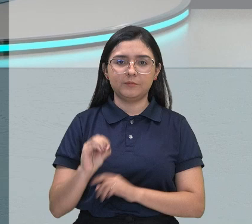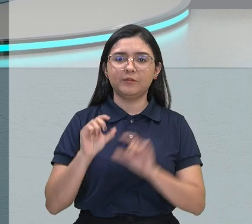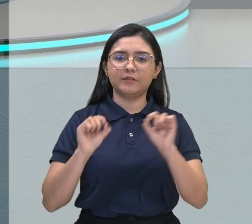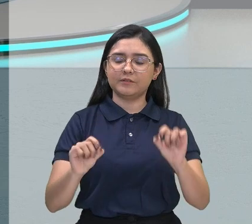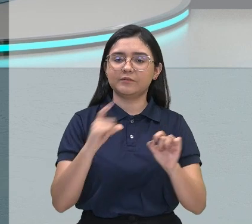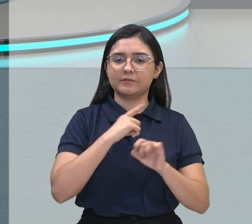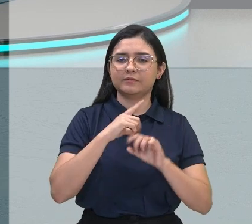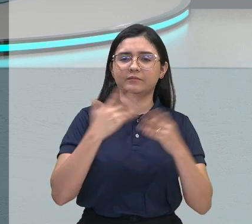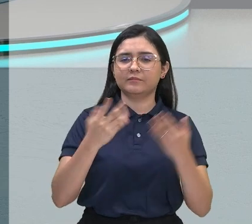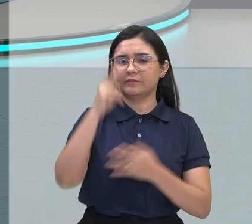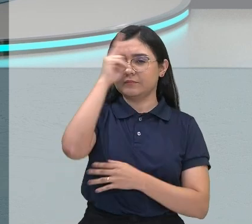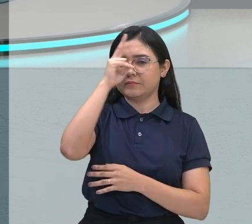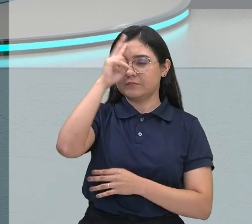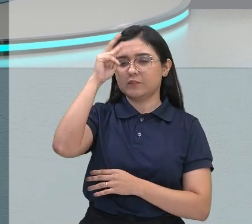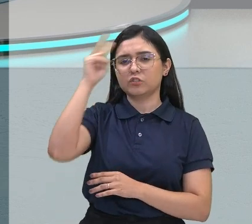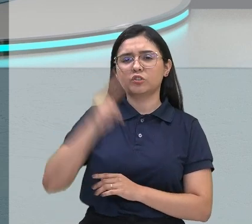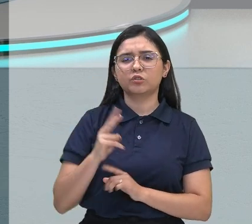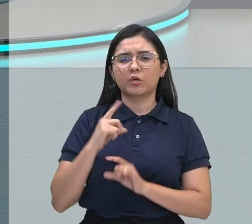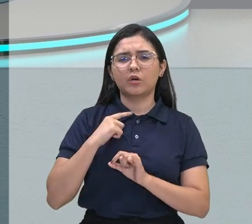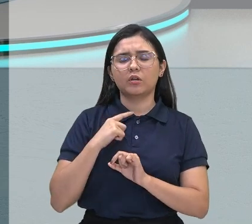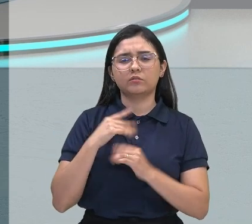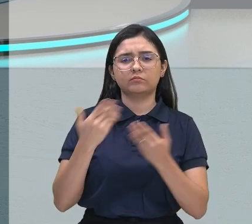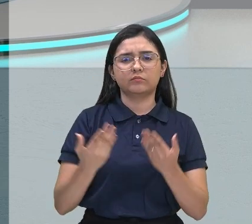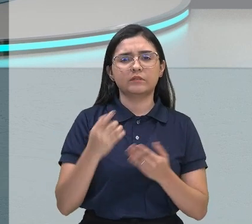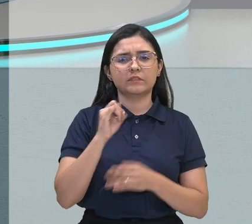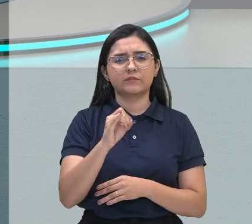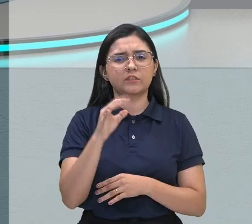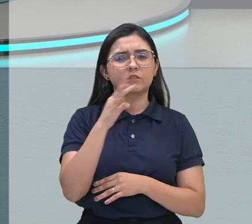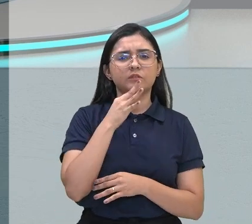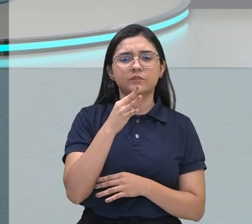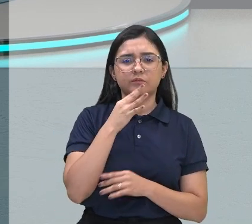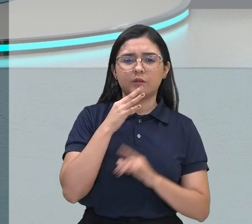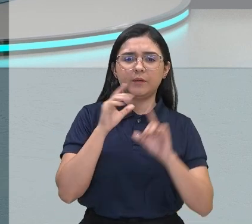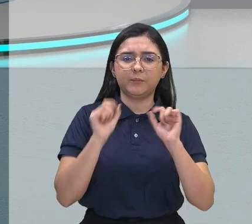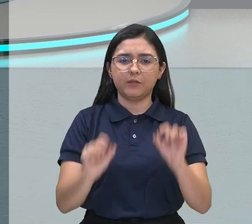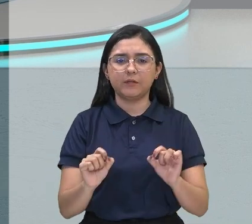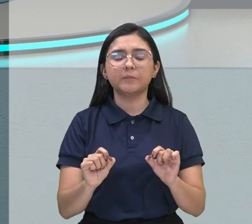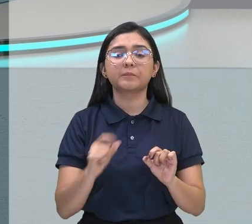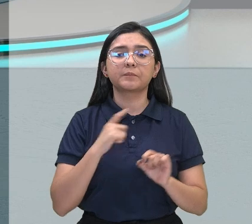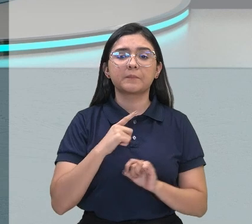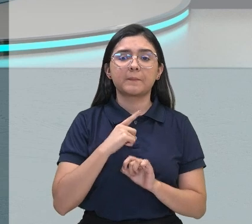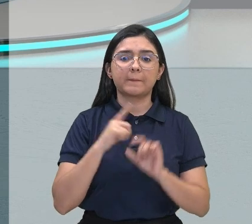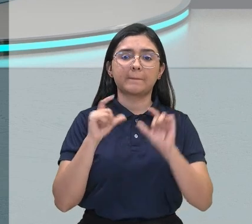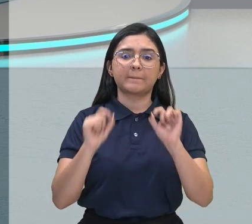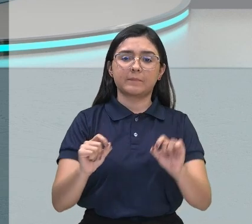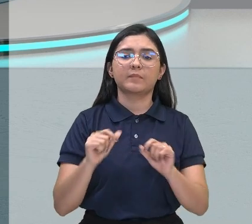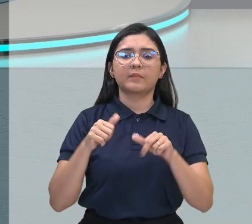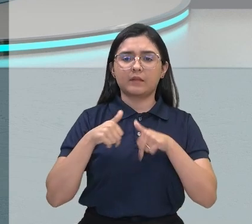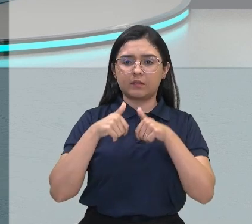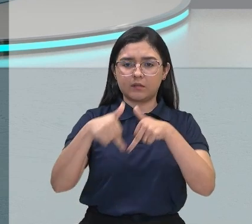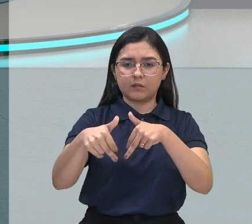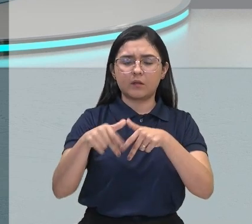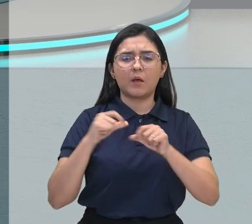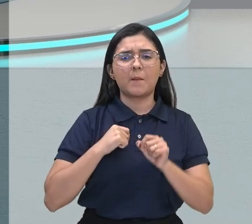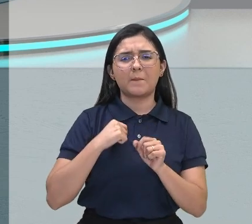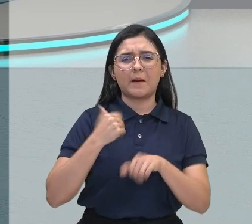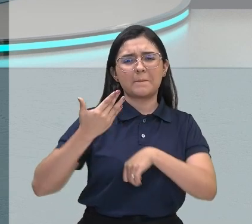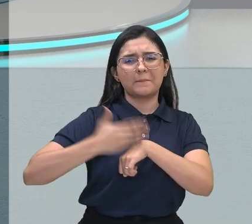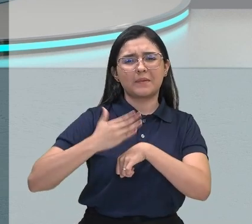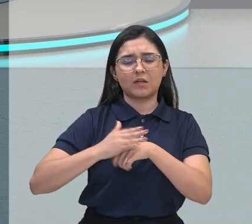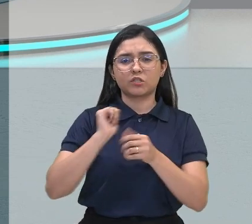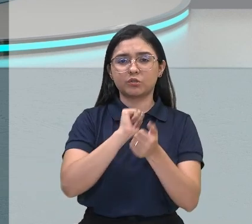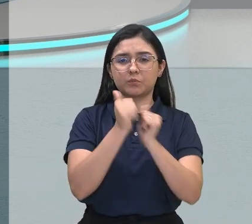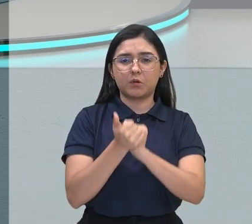sabe conhecer, caso você não conheça nada sobre atletismo. O atletismo é a prática esportiva mais